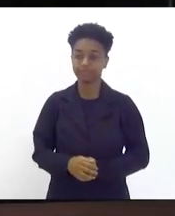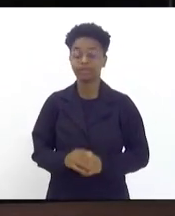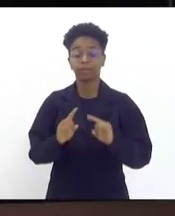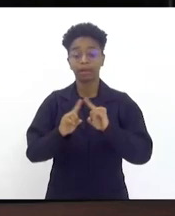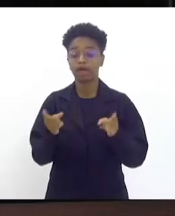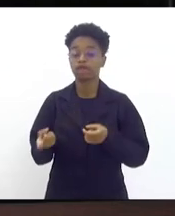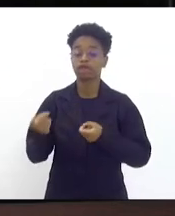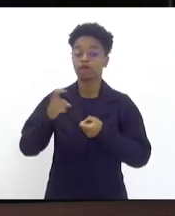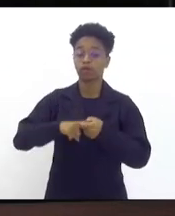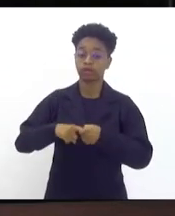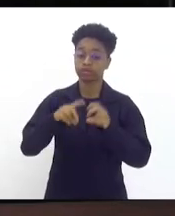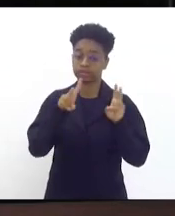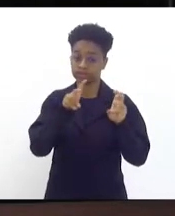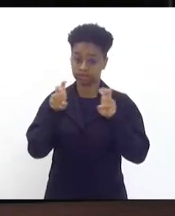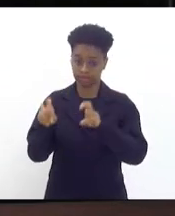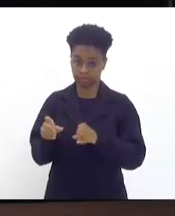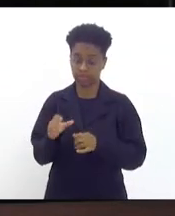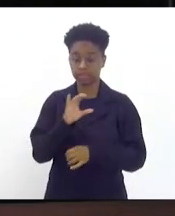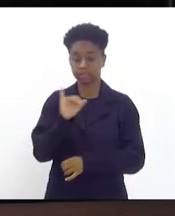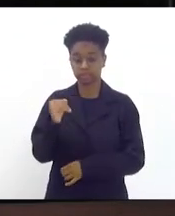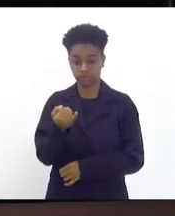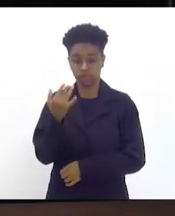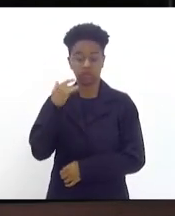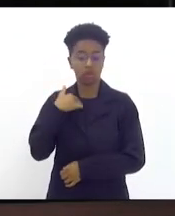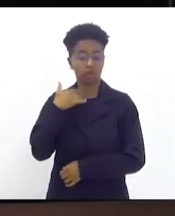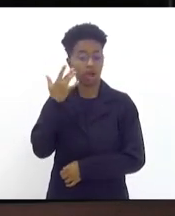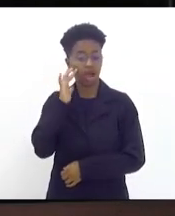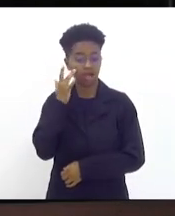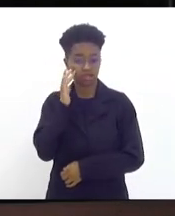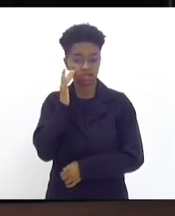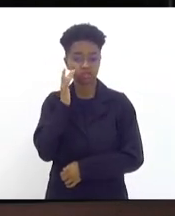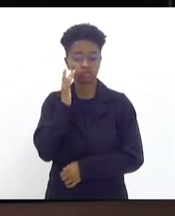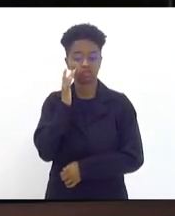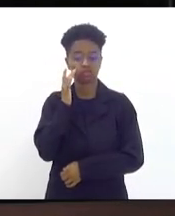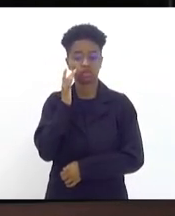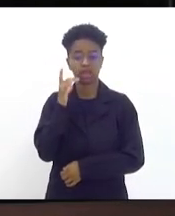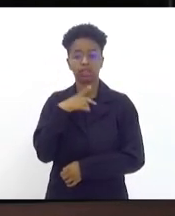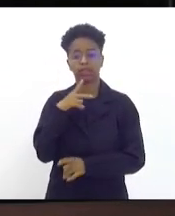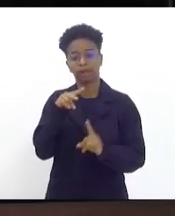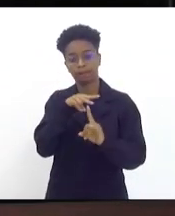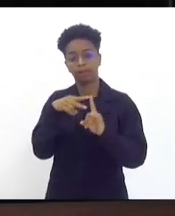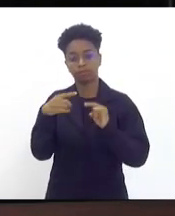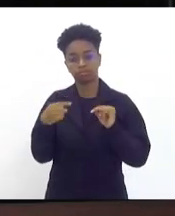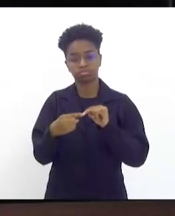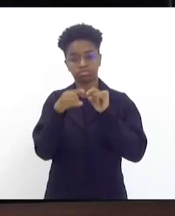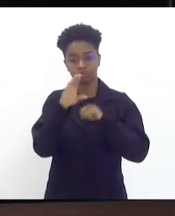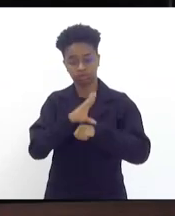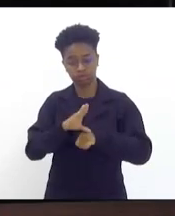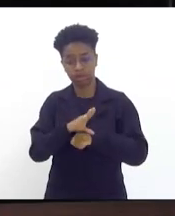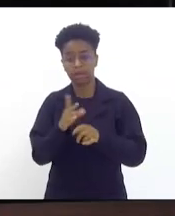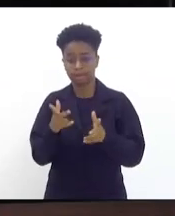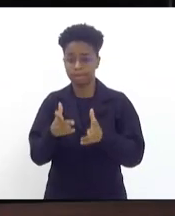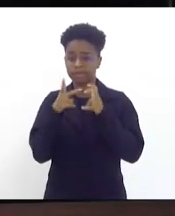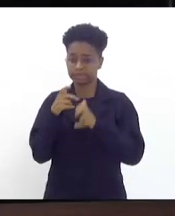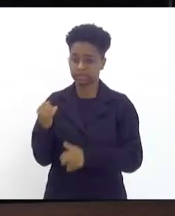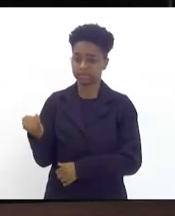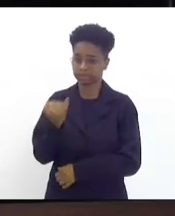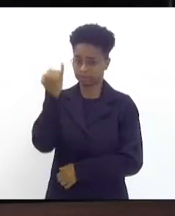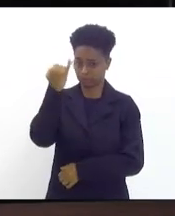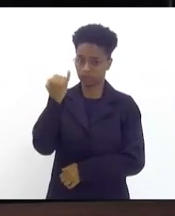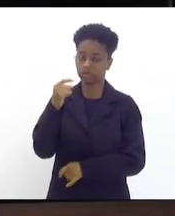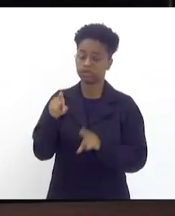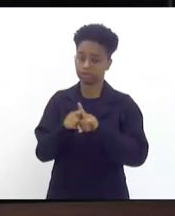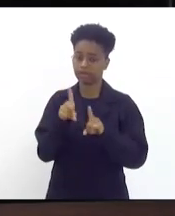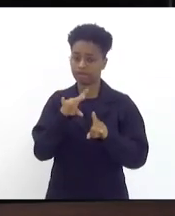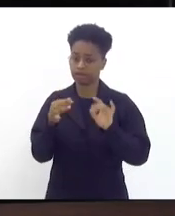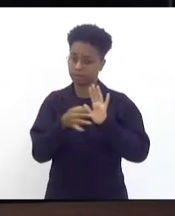voltando à questão do tema eu acho que a ccj tendo um olhar muito constitucionalista vai ver que é de grande relevância vai dar